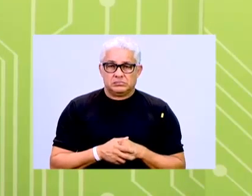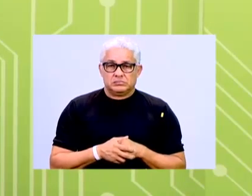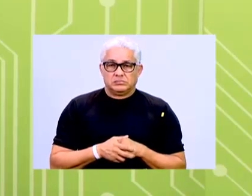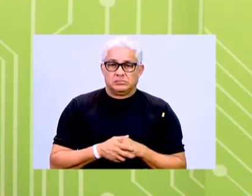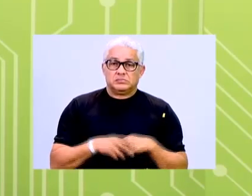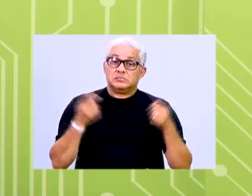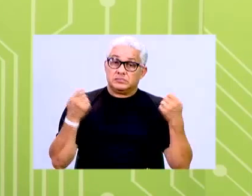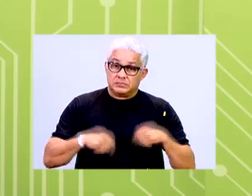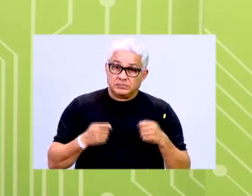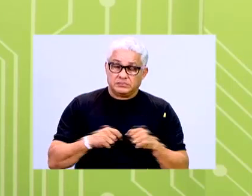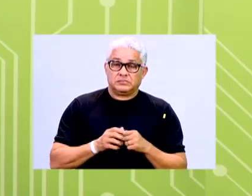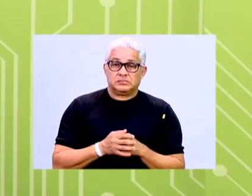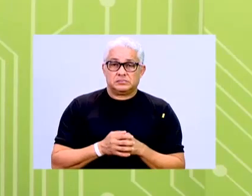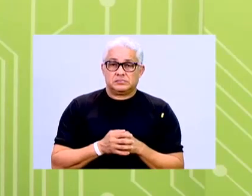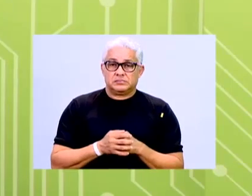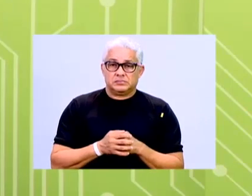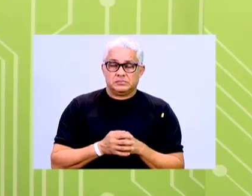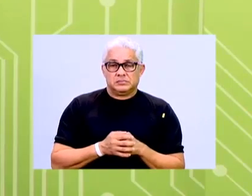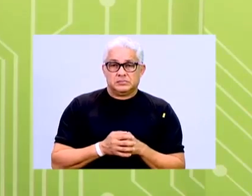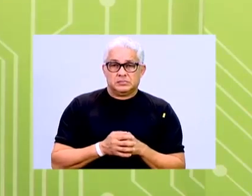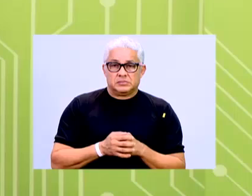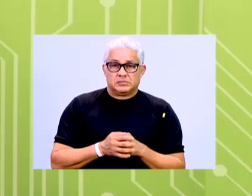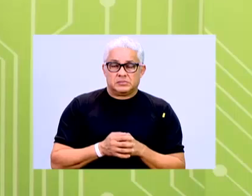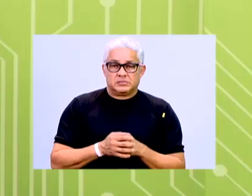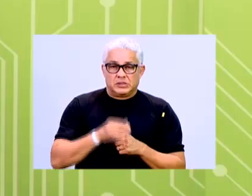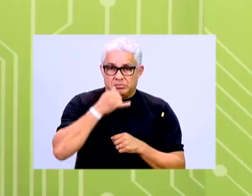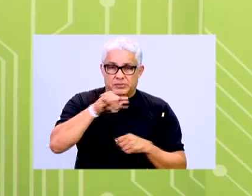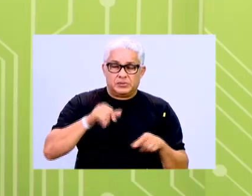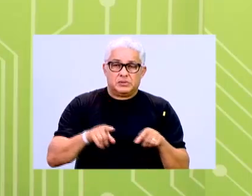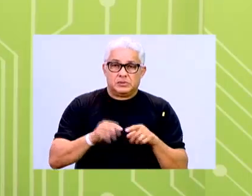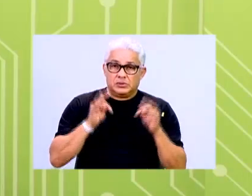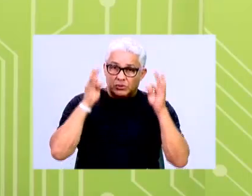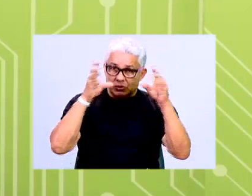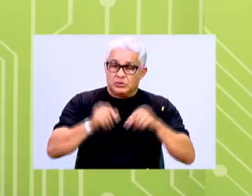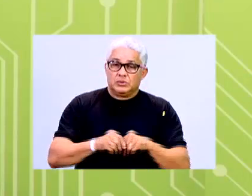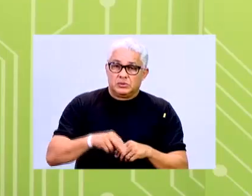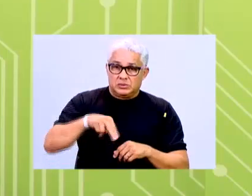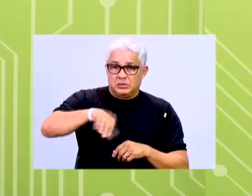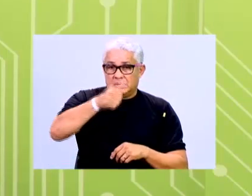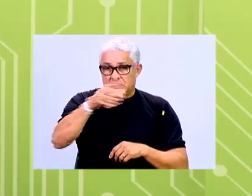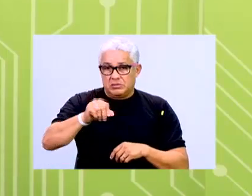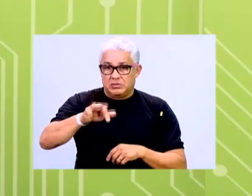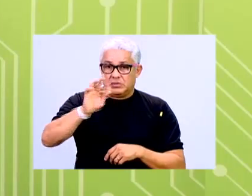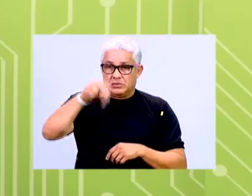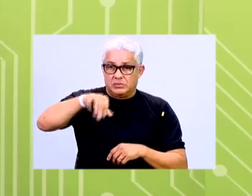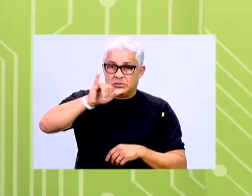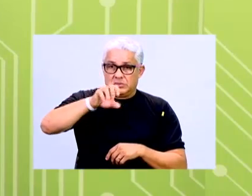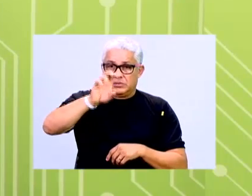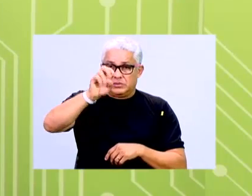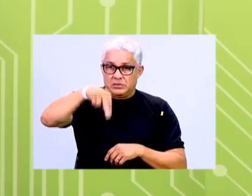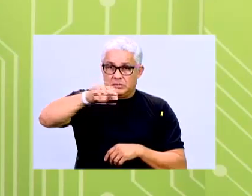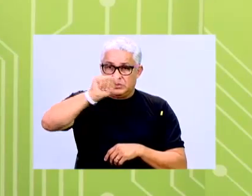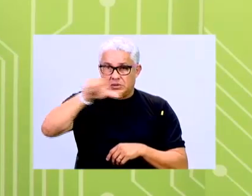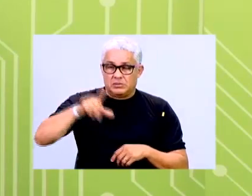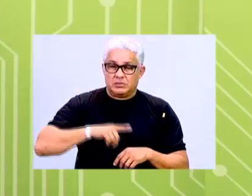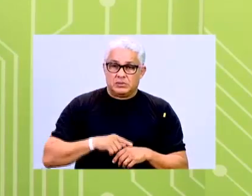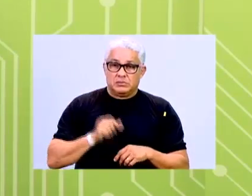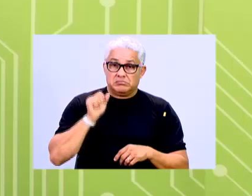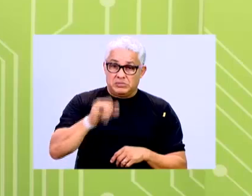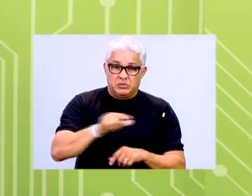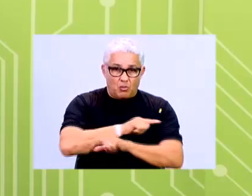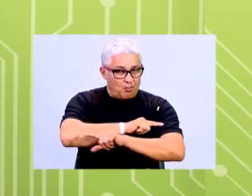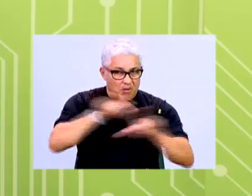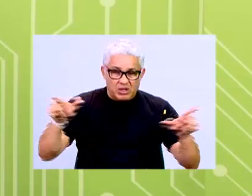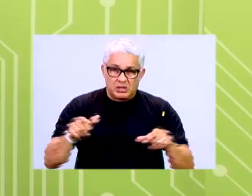vai precisar ficar no ar? Então, isso são tudo requisitos não funcionais. E que sem eles,